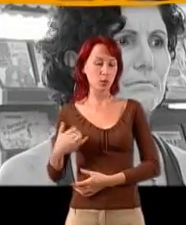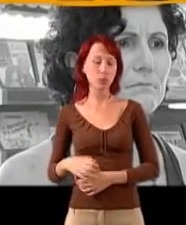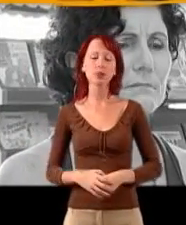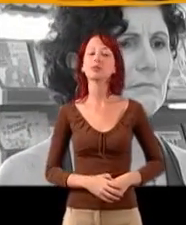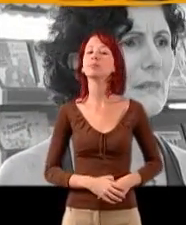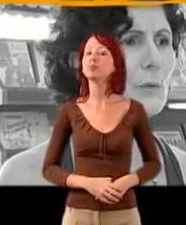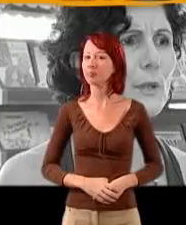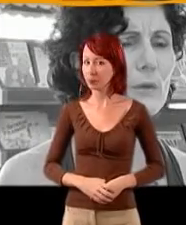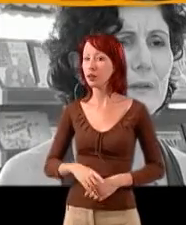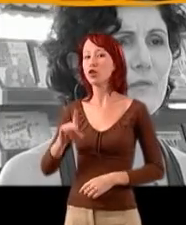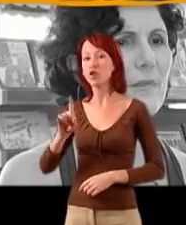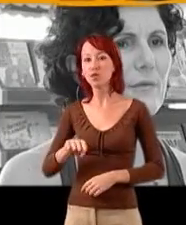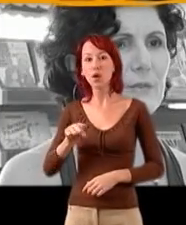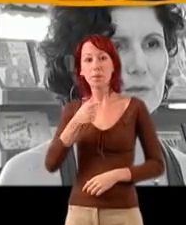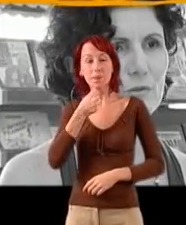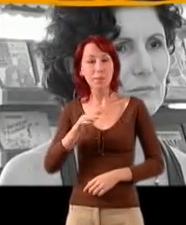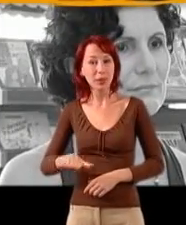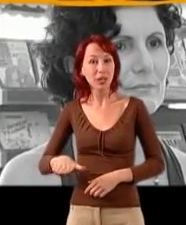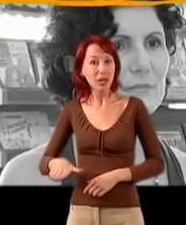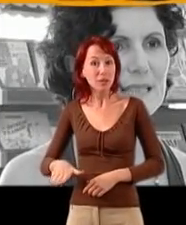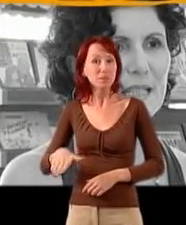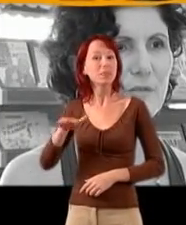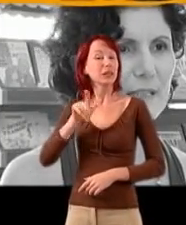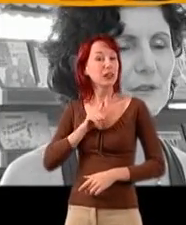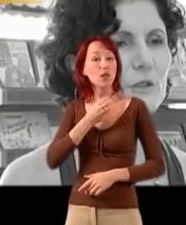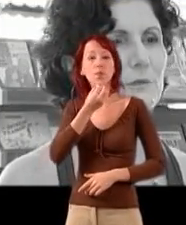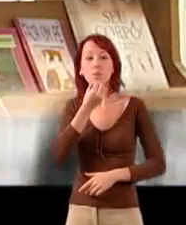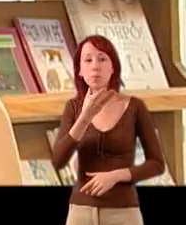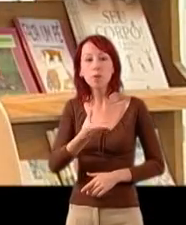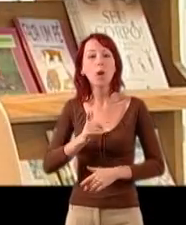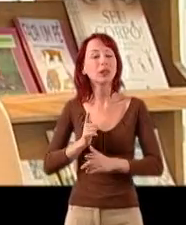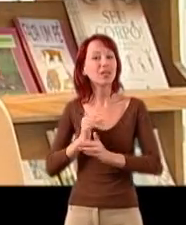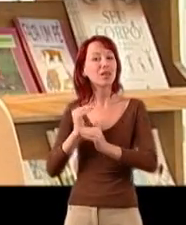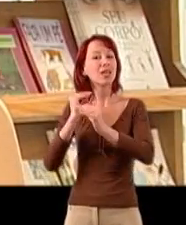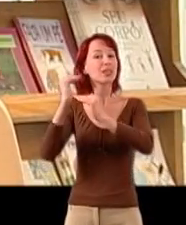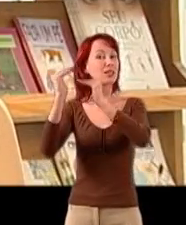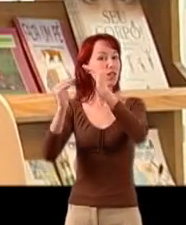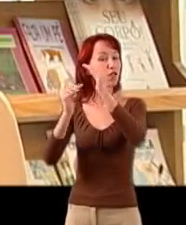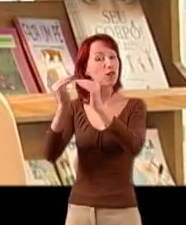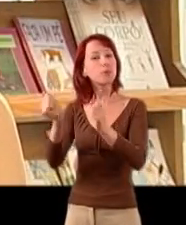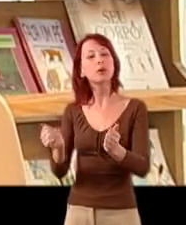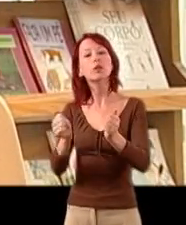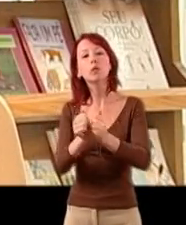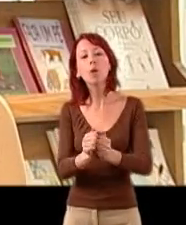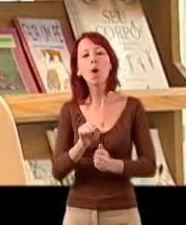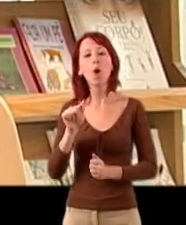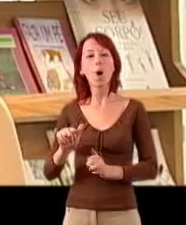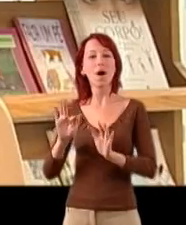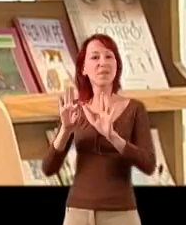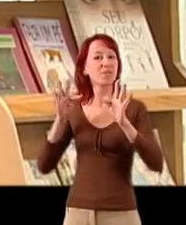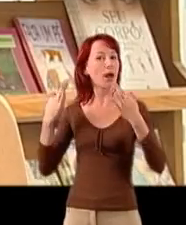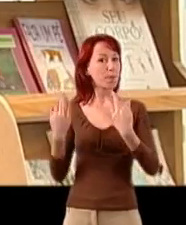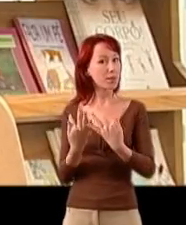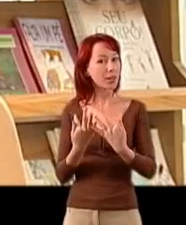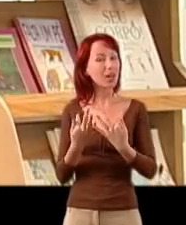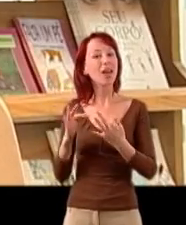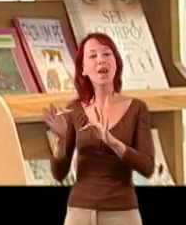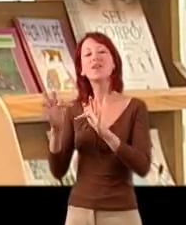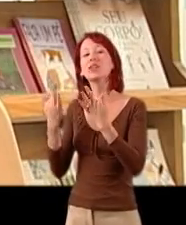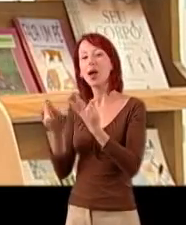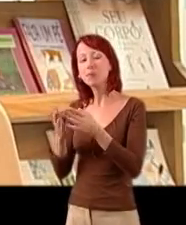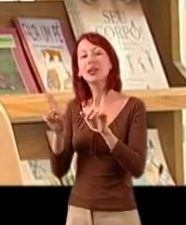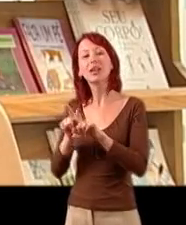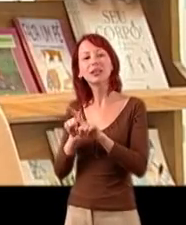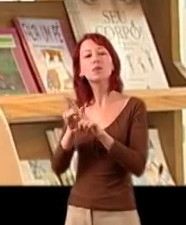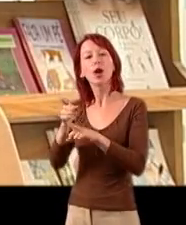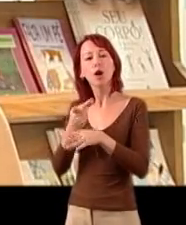onde o menino teve um avanço significativo, a família, né? No caso, procurou toda a ajuda